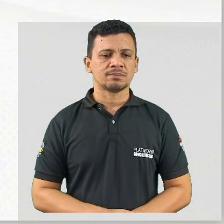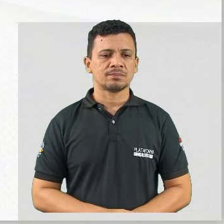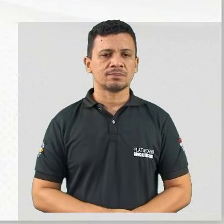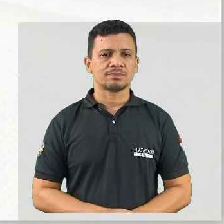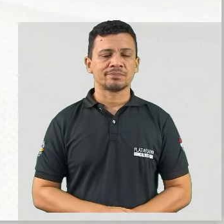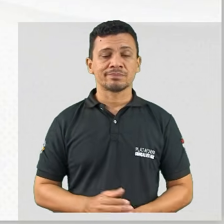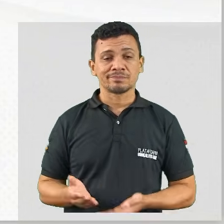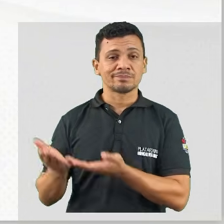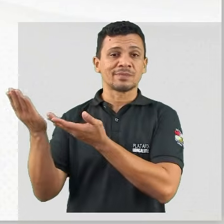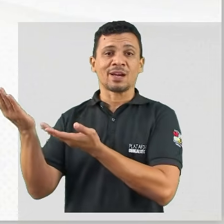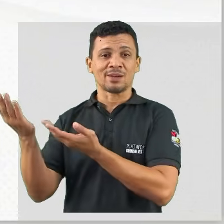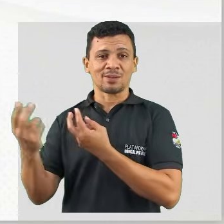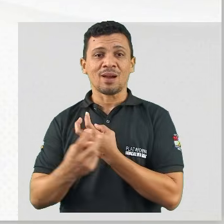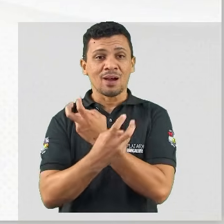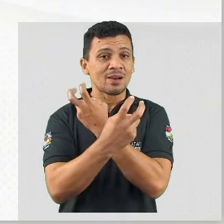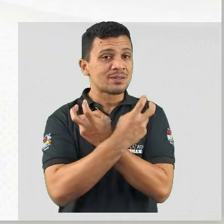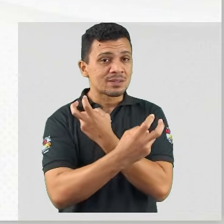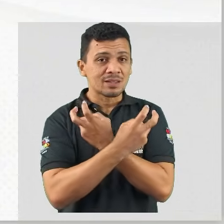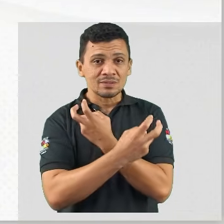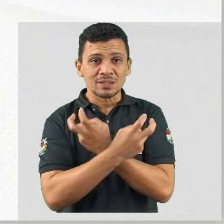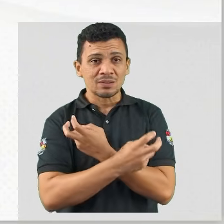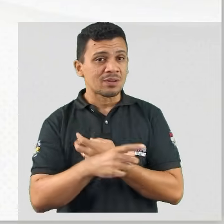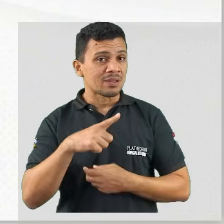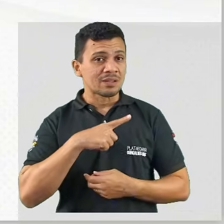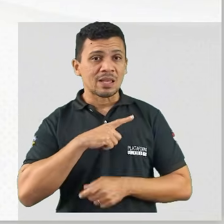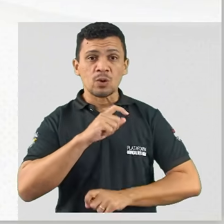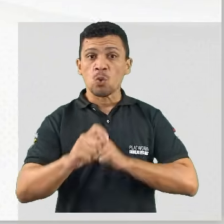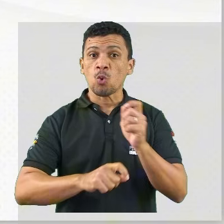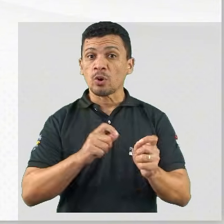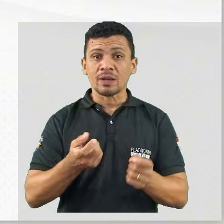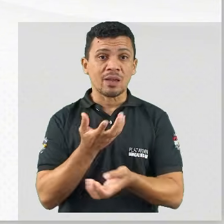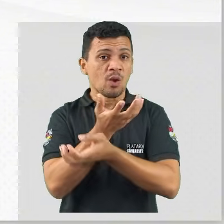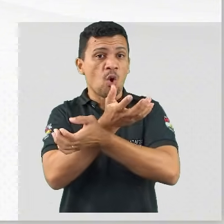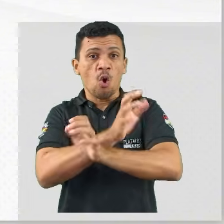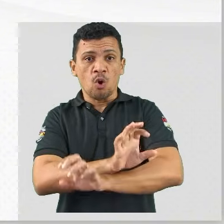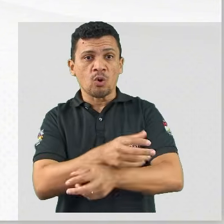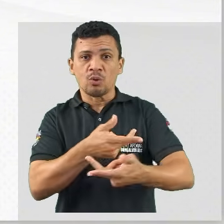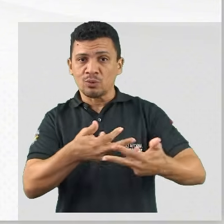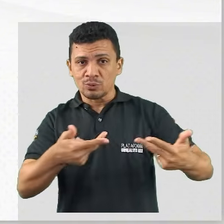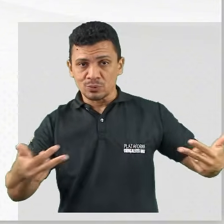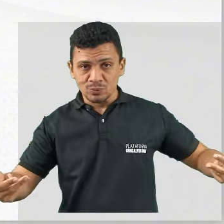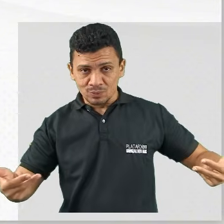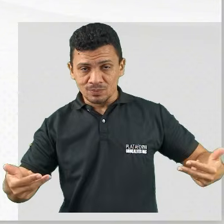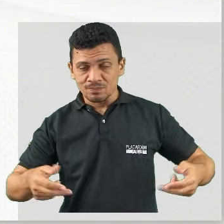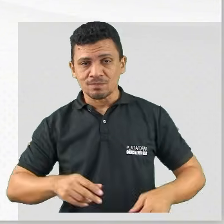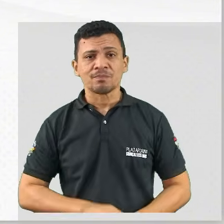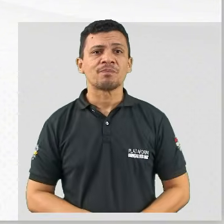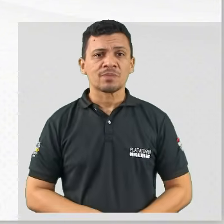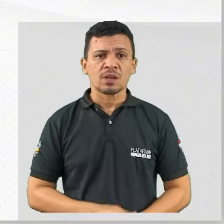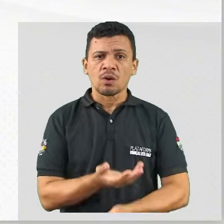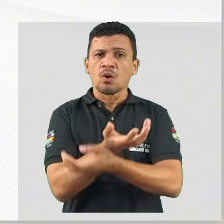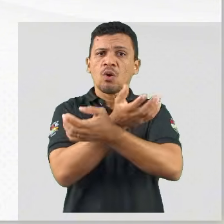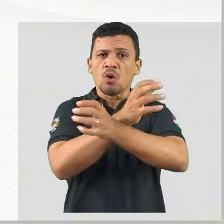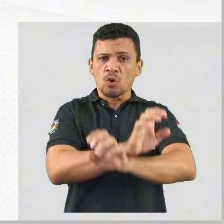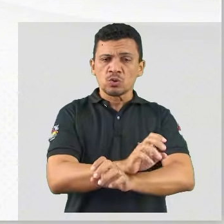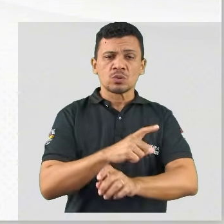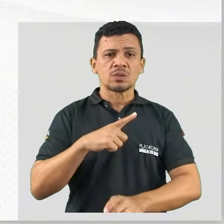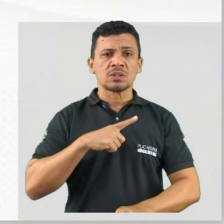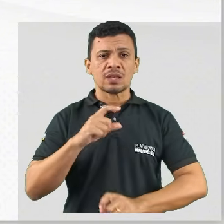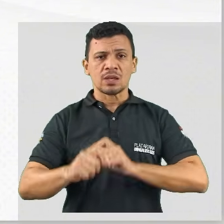E aí nosso esqueleto, né, ele é formado por ossos. Os ossos, eles são estruturas de